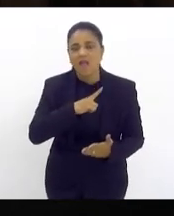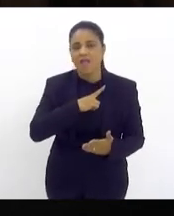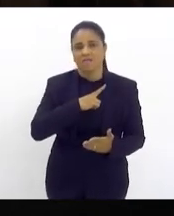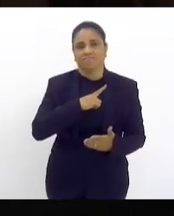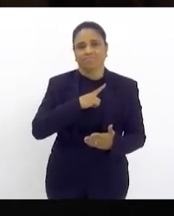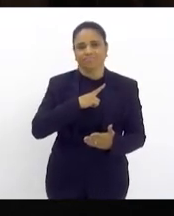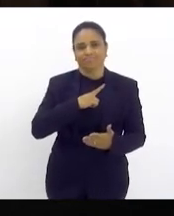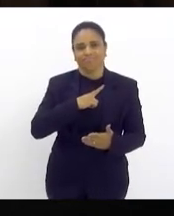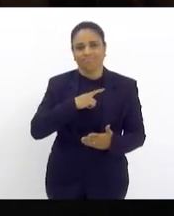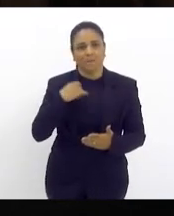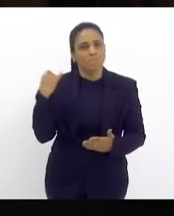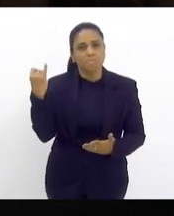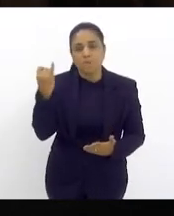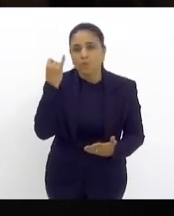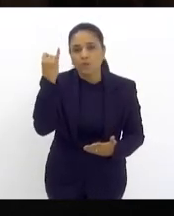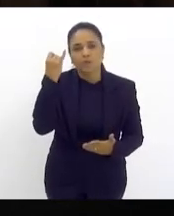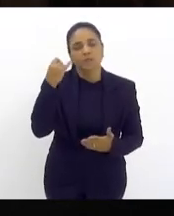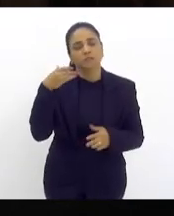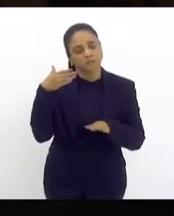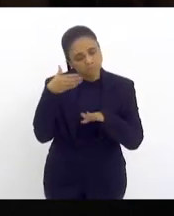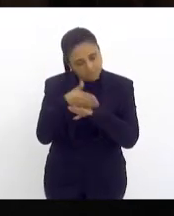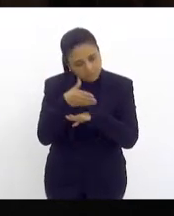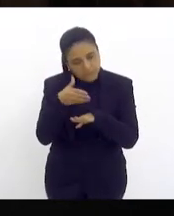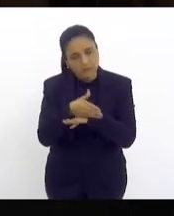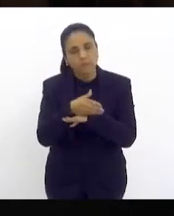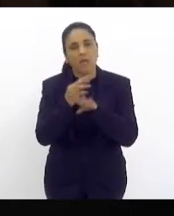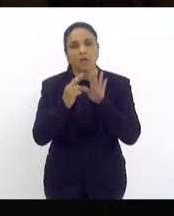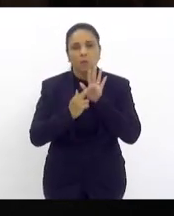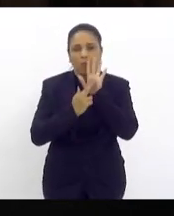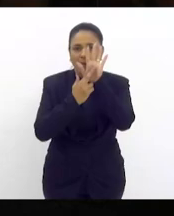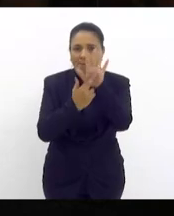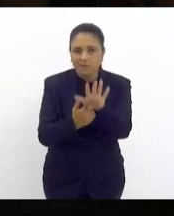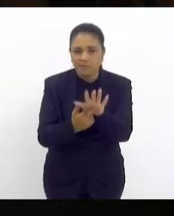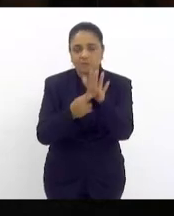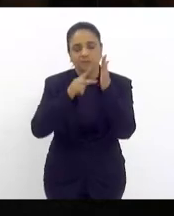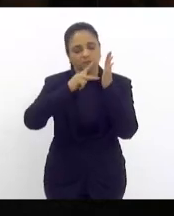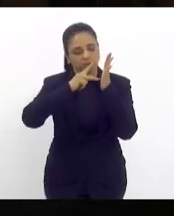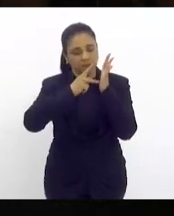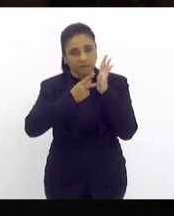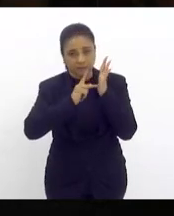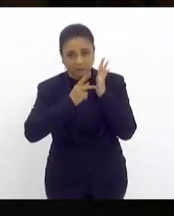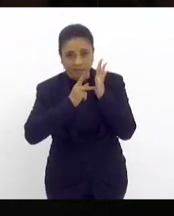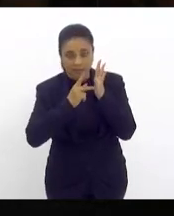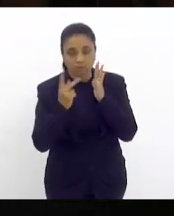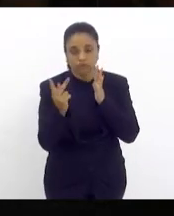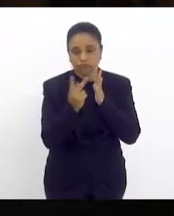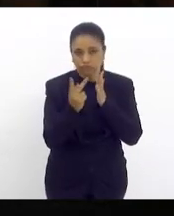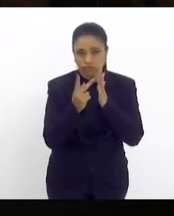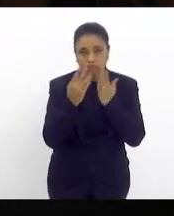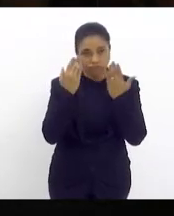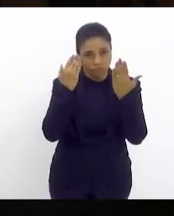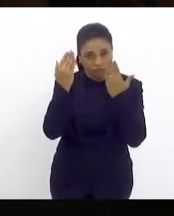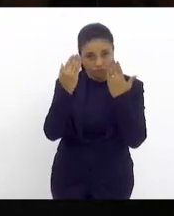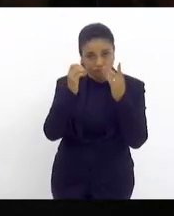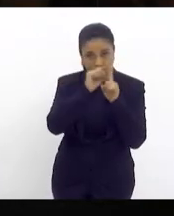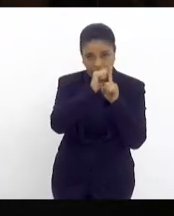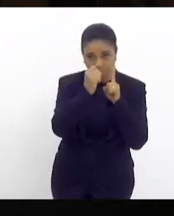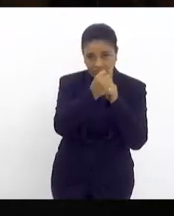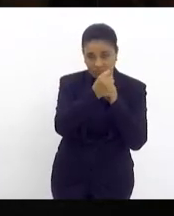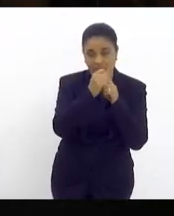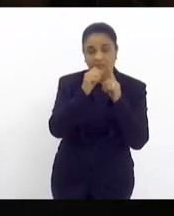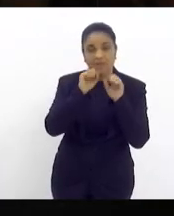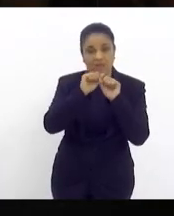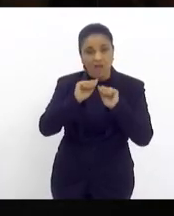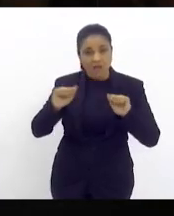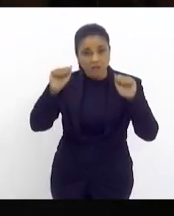relação e eles participaram né que são representantes do sindicatos das duas categorias nas associações de